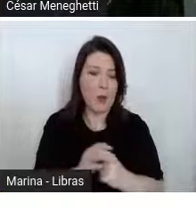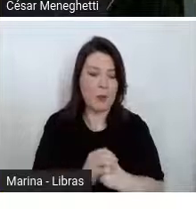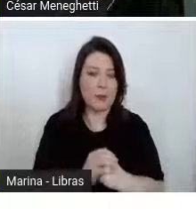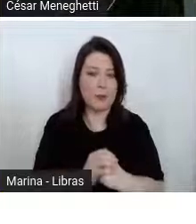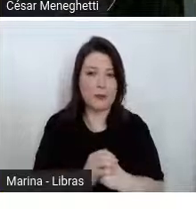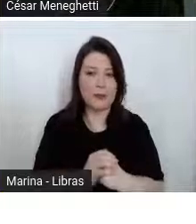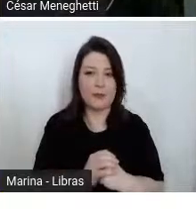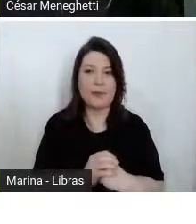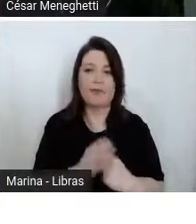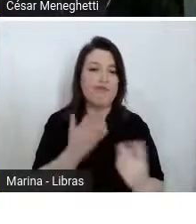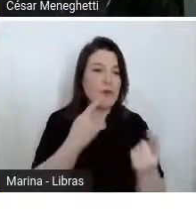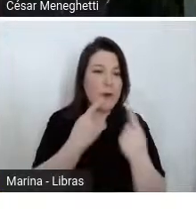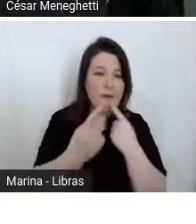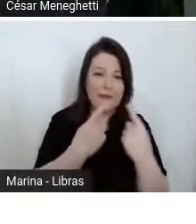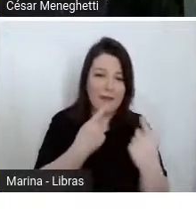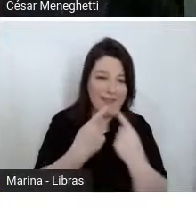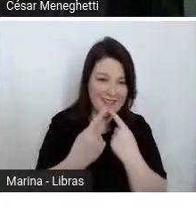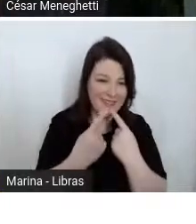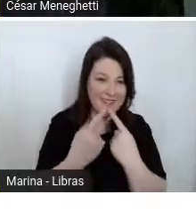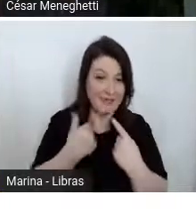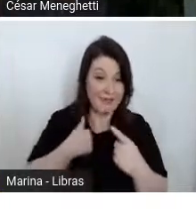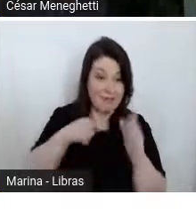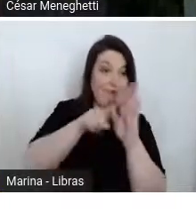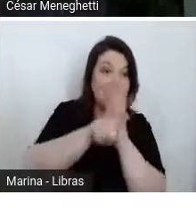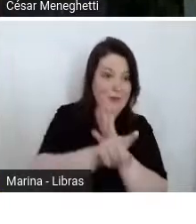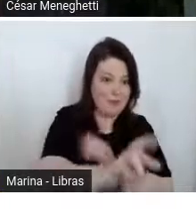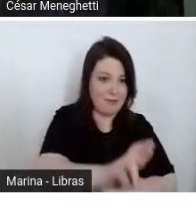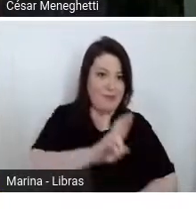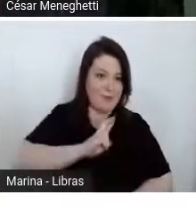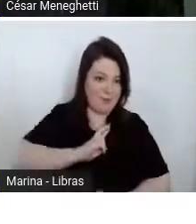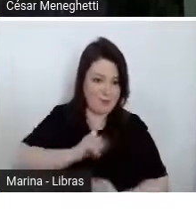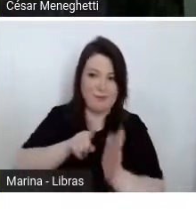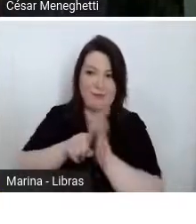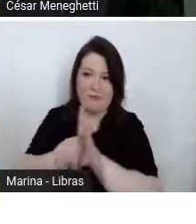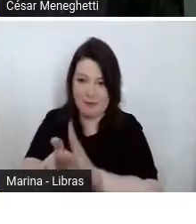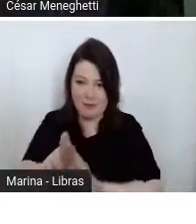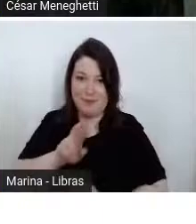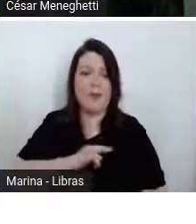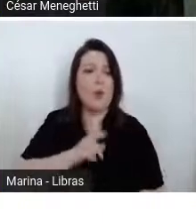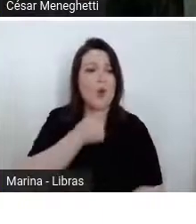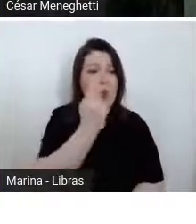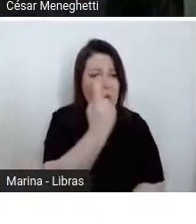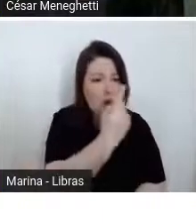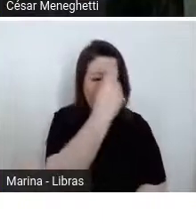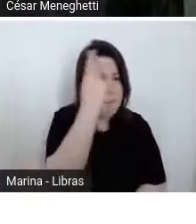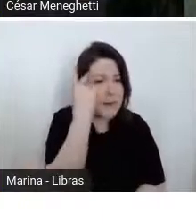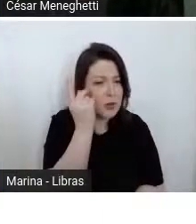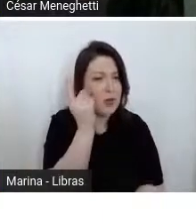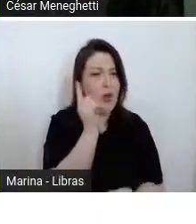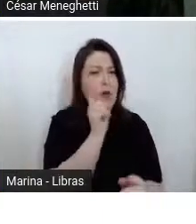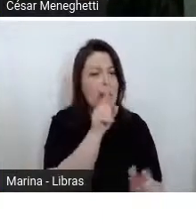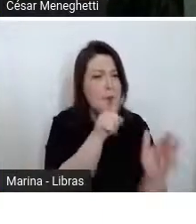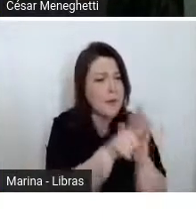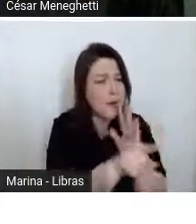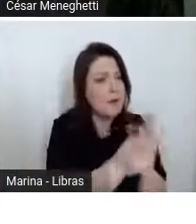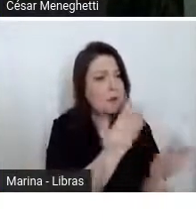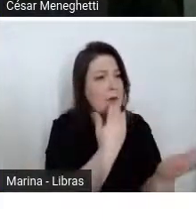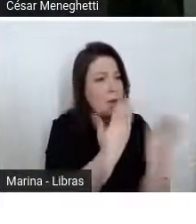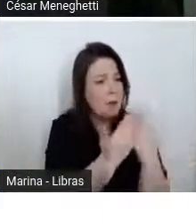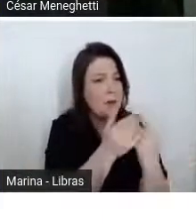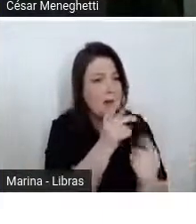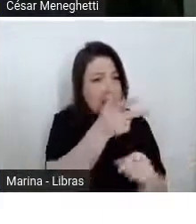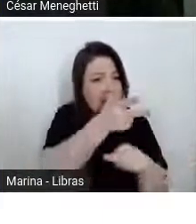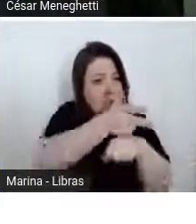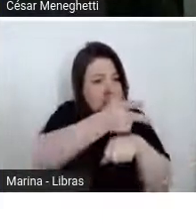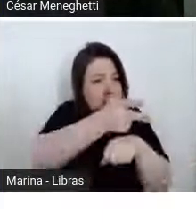uma conversa. Então, foram gravados um por um, separadamente, né? Umas